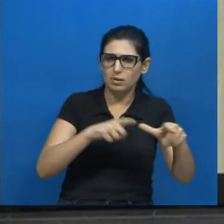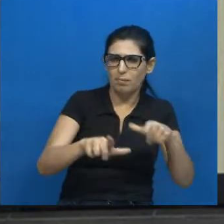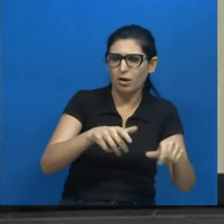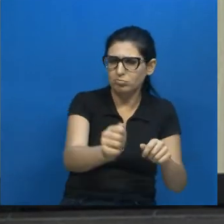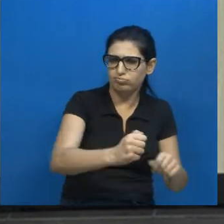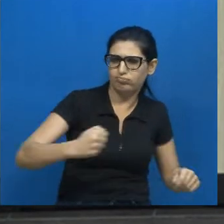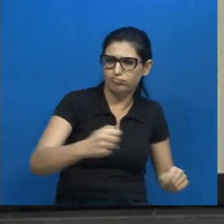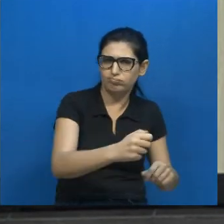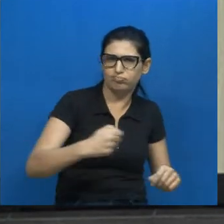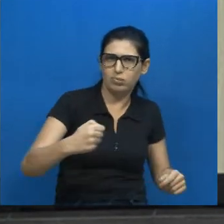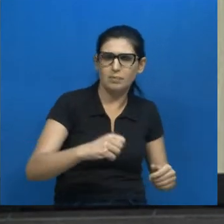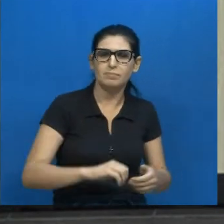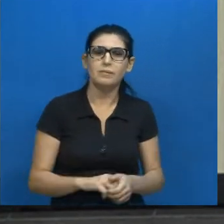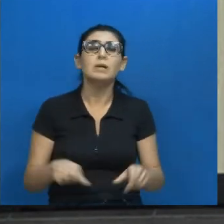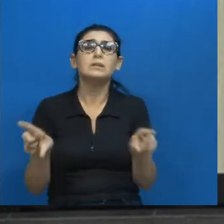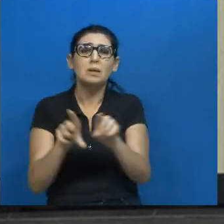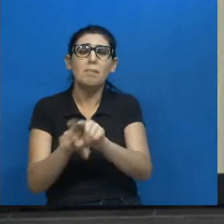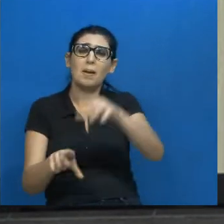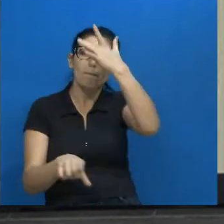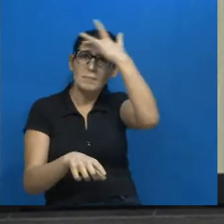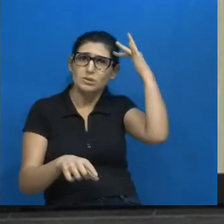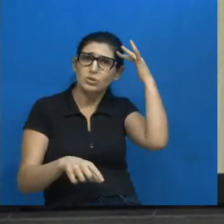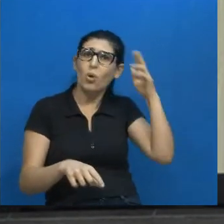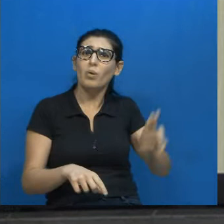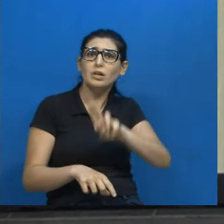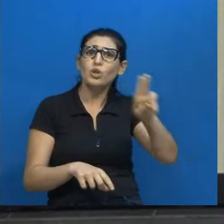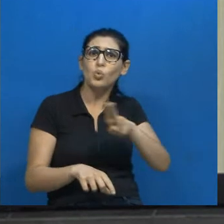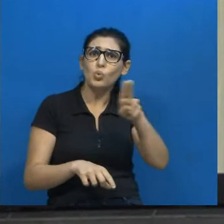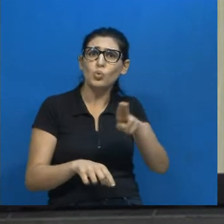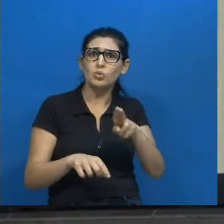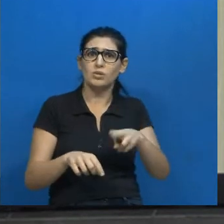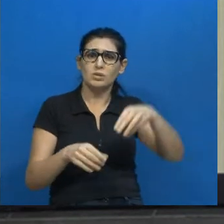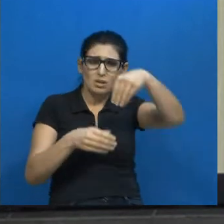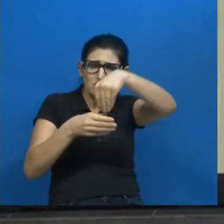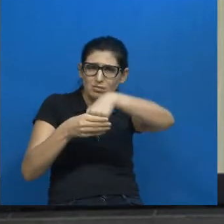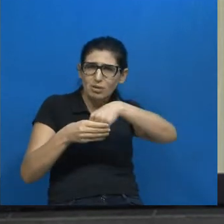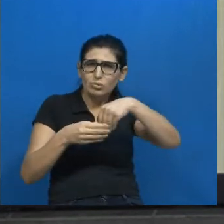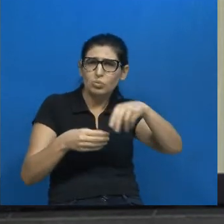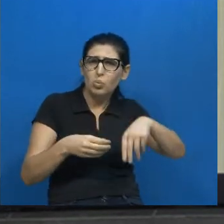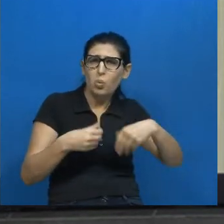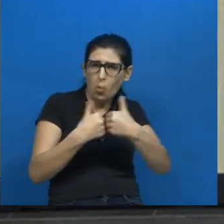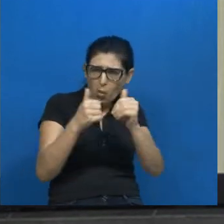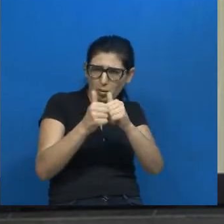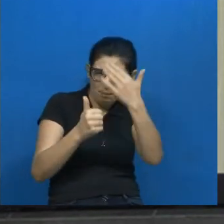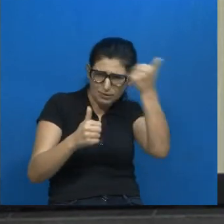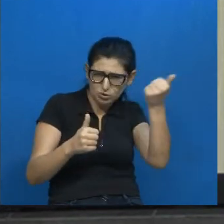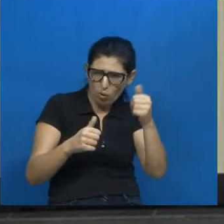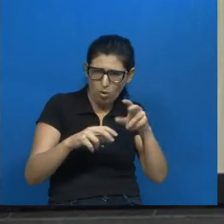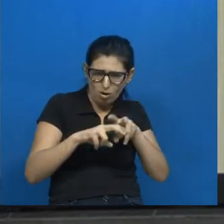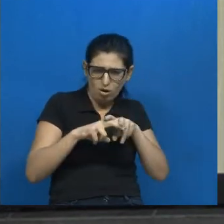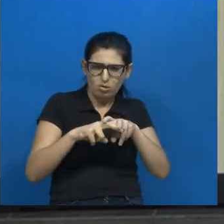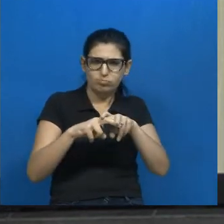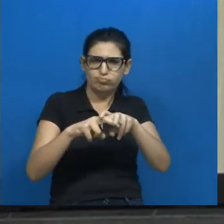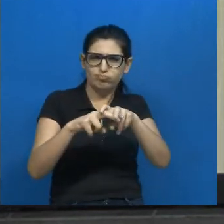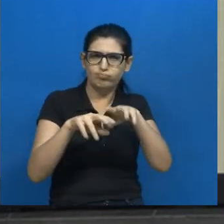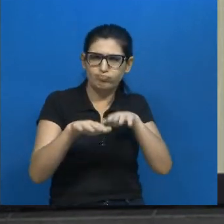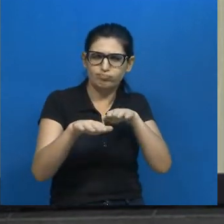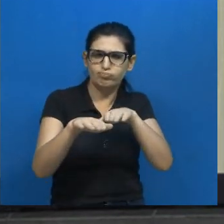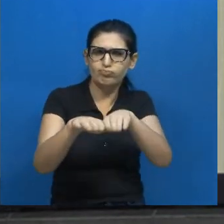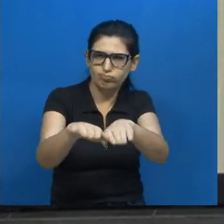os usuários que andam dentro dos ônibus. E daí, depois, sim, isso